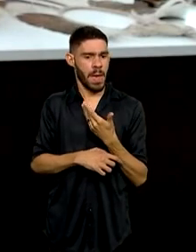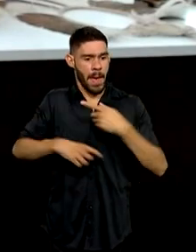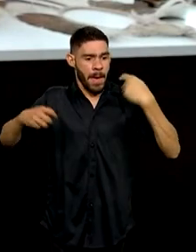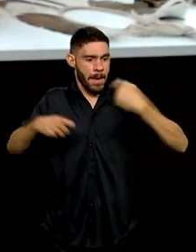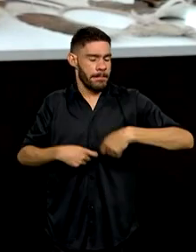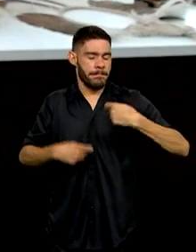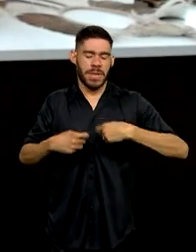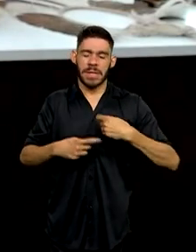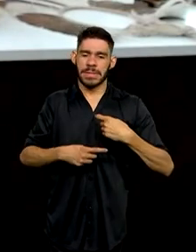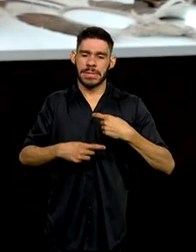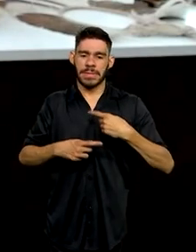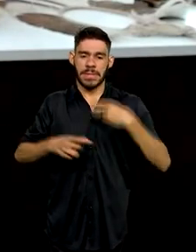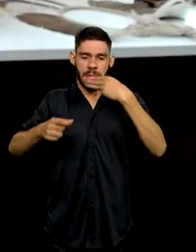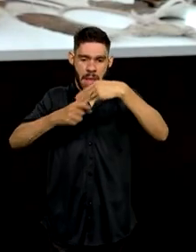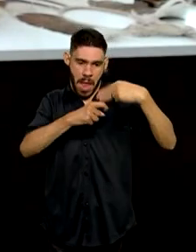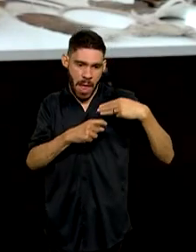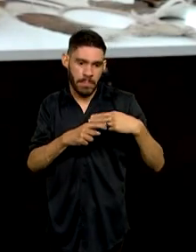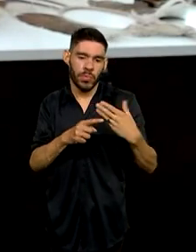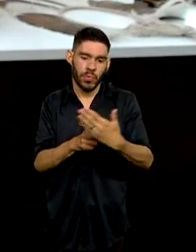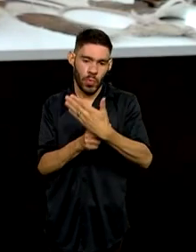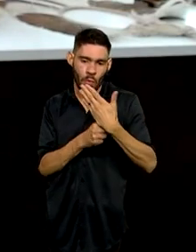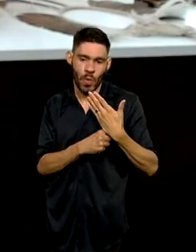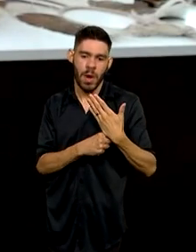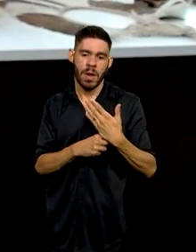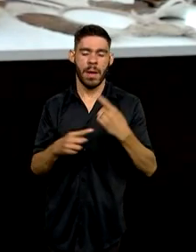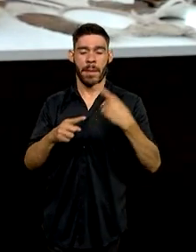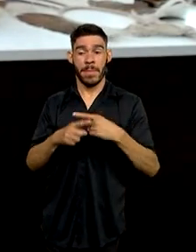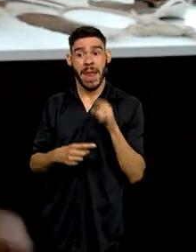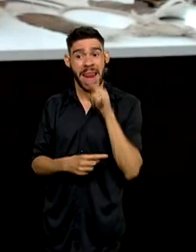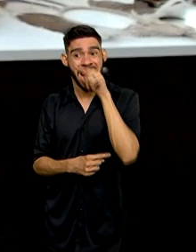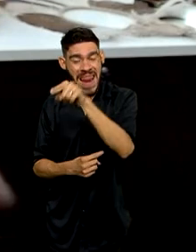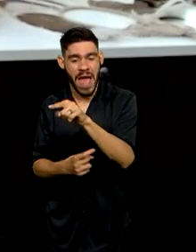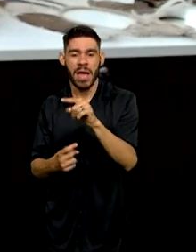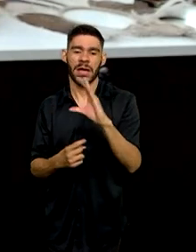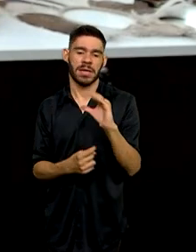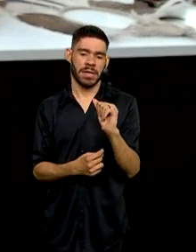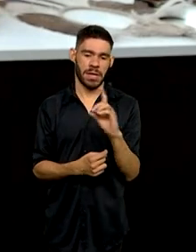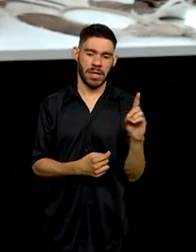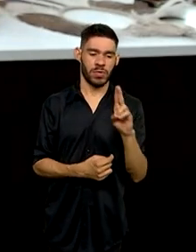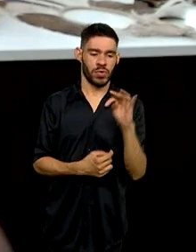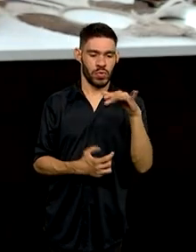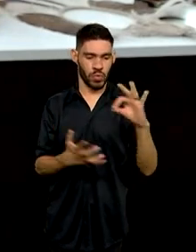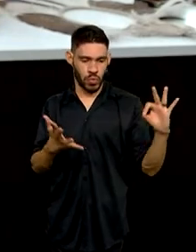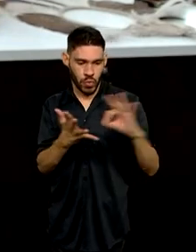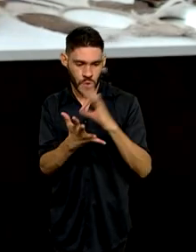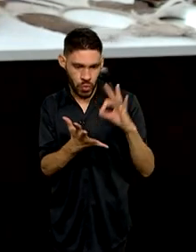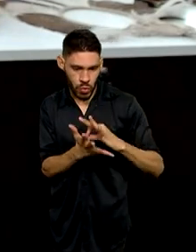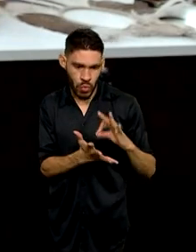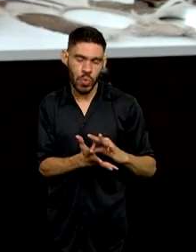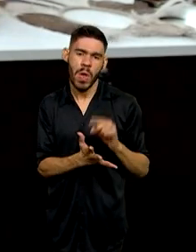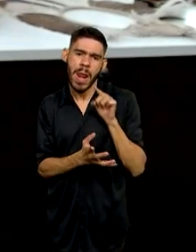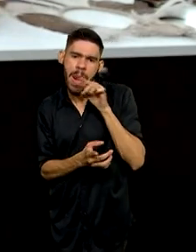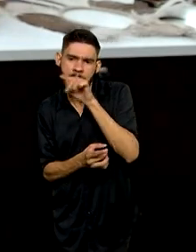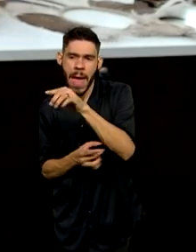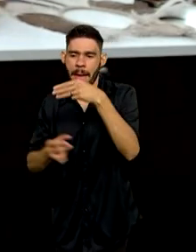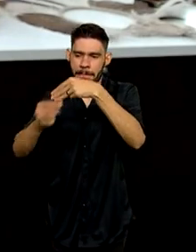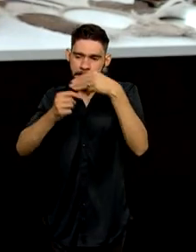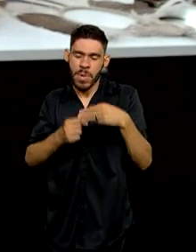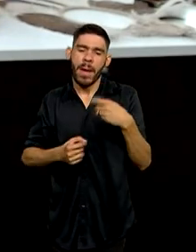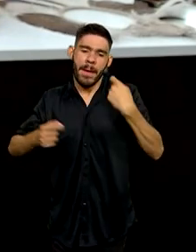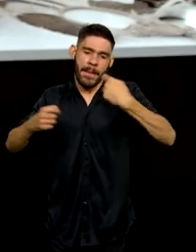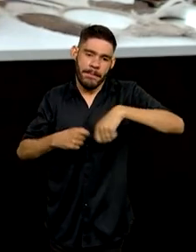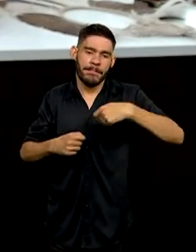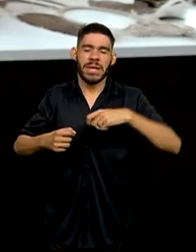precisa muito da ajuda dos municípios. Porque é lá na ponta que o cadastro único é feito, é lá na ponta que a gente precisa